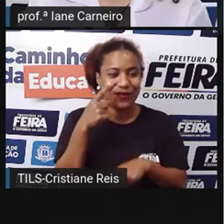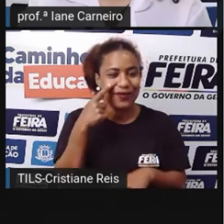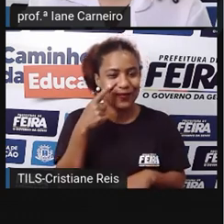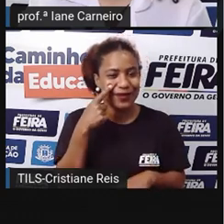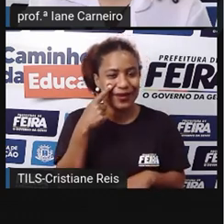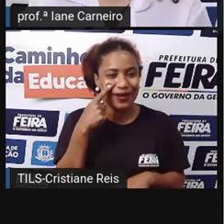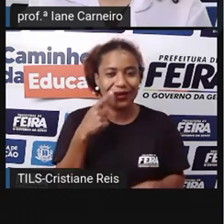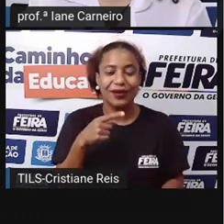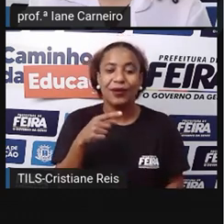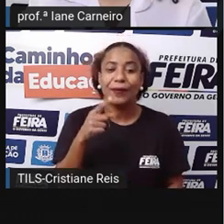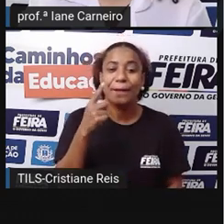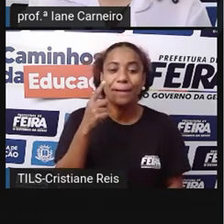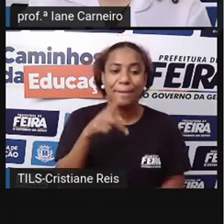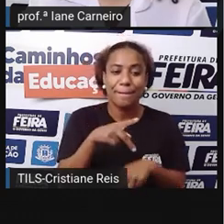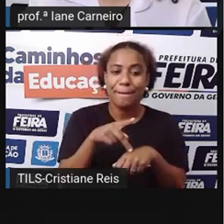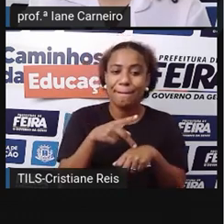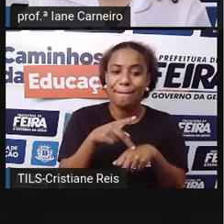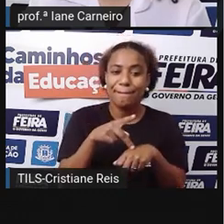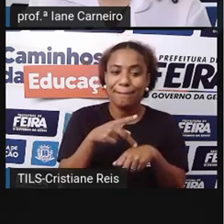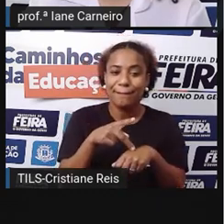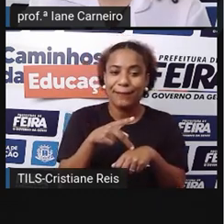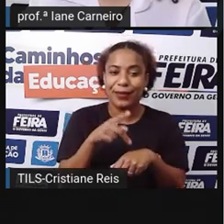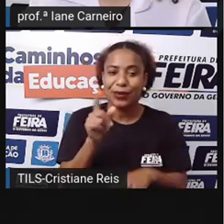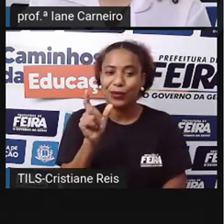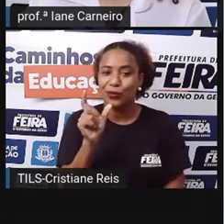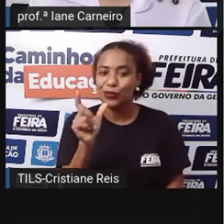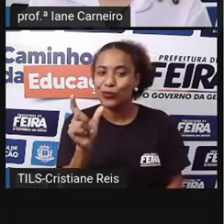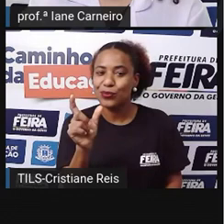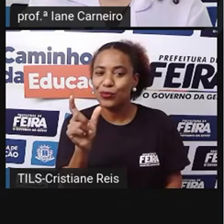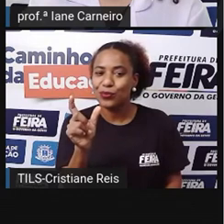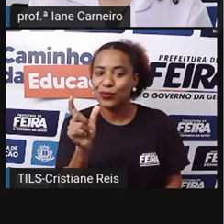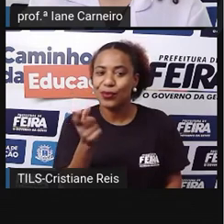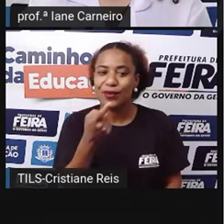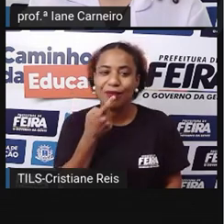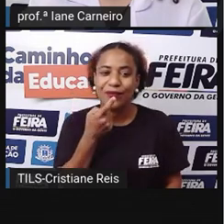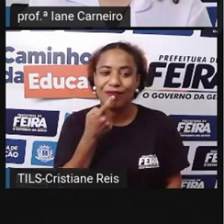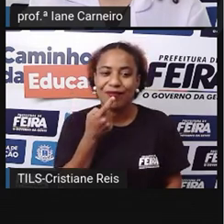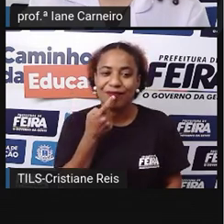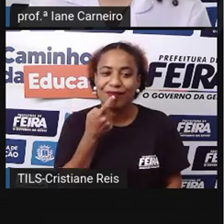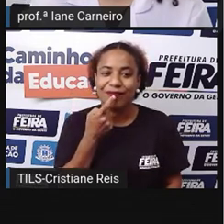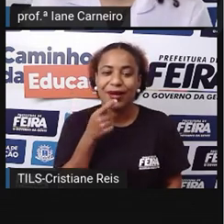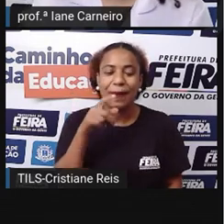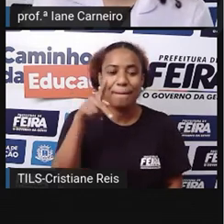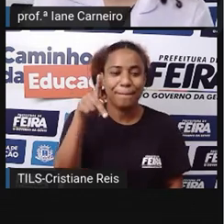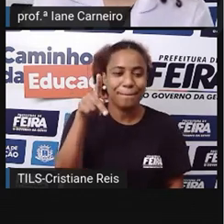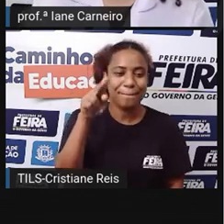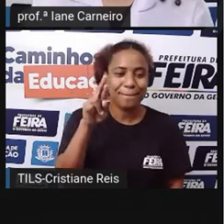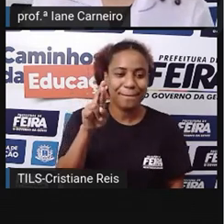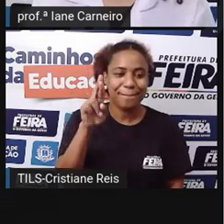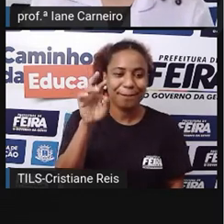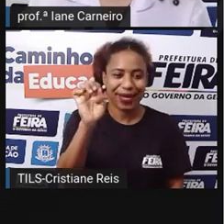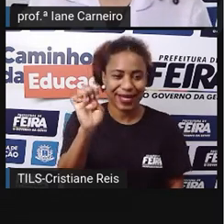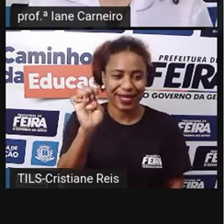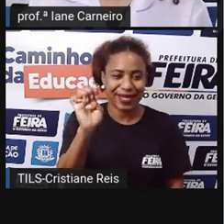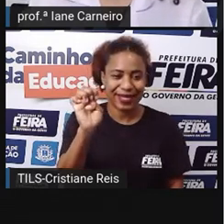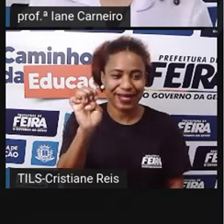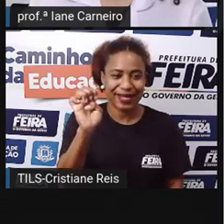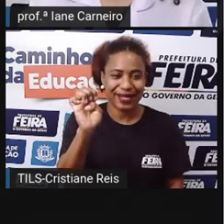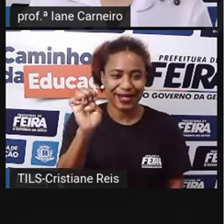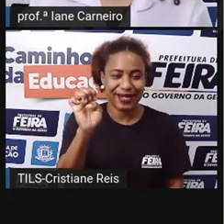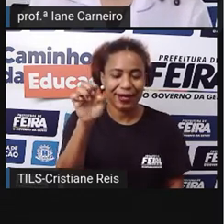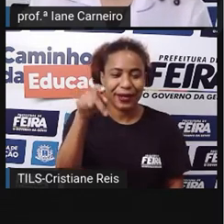som que a gente ouve na palavra preto, que a gente fala, né, na palavra preto? O pré, né, ó? Qual é o